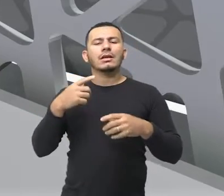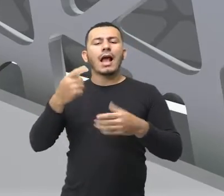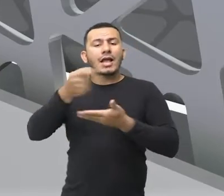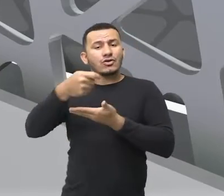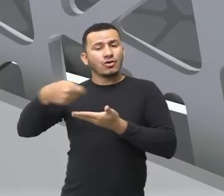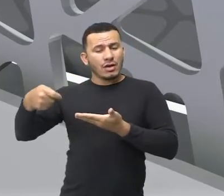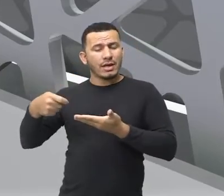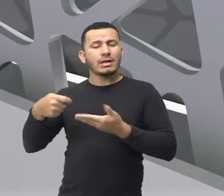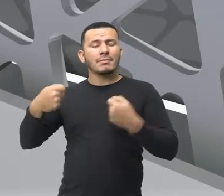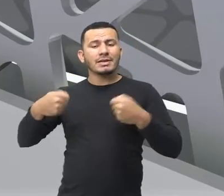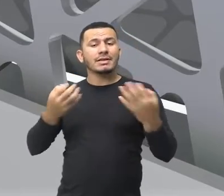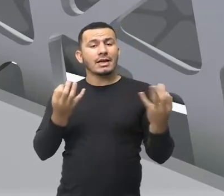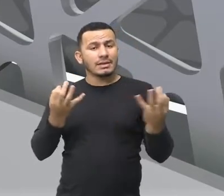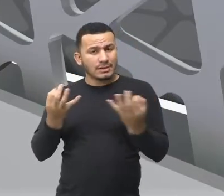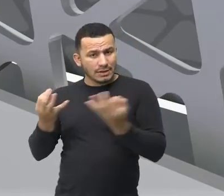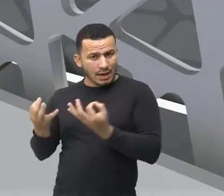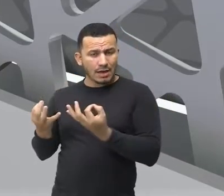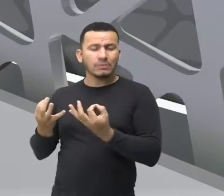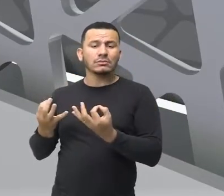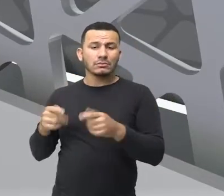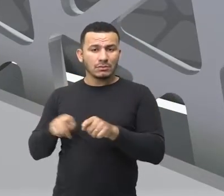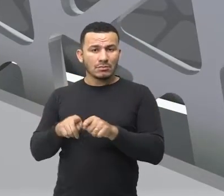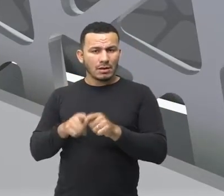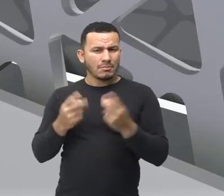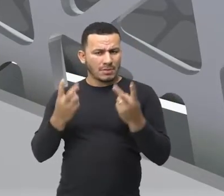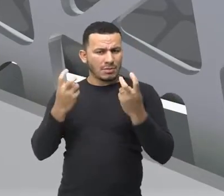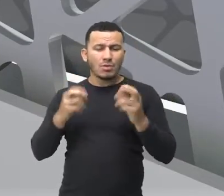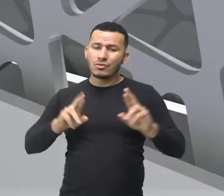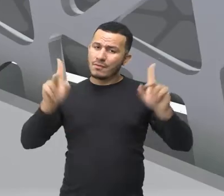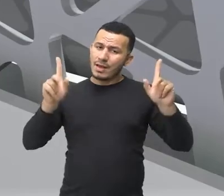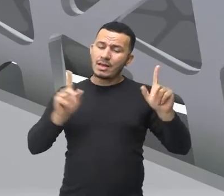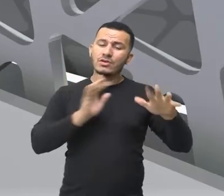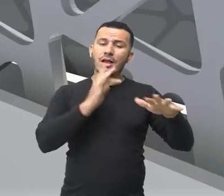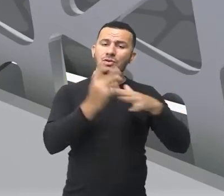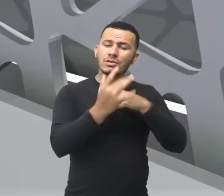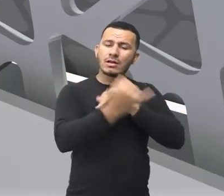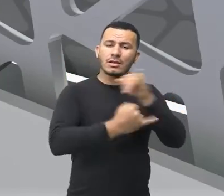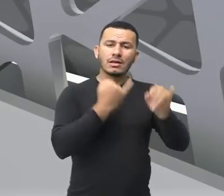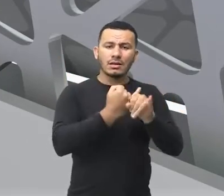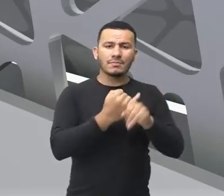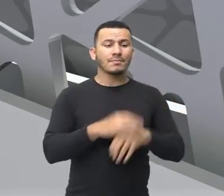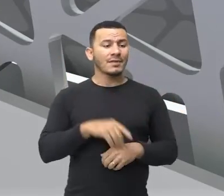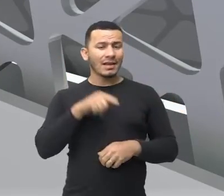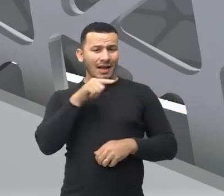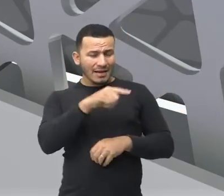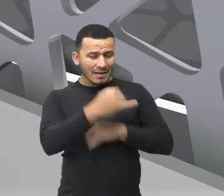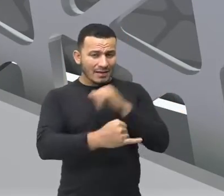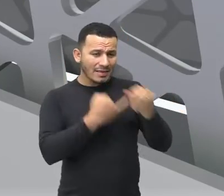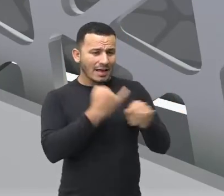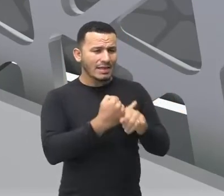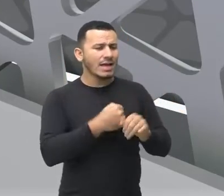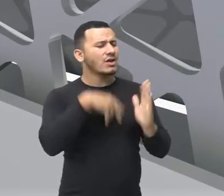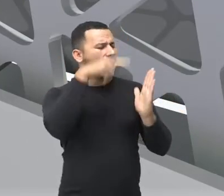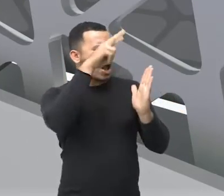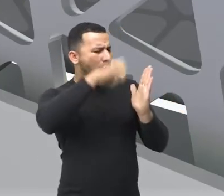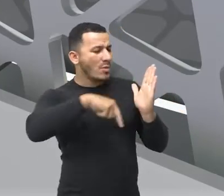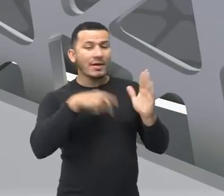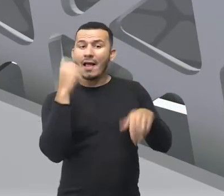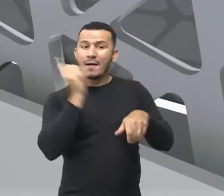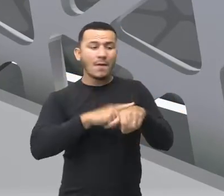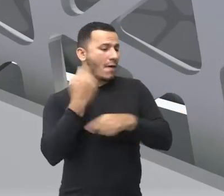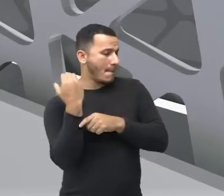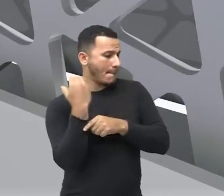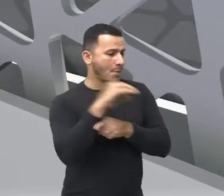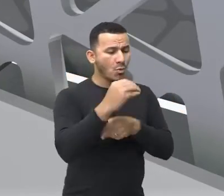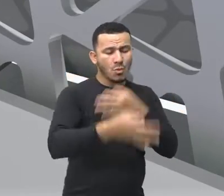a ortografia adequada das palavras e assim por diante. É diferente, porque ali na internet, na hora de fazer o comentário, eu li, vou